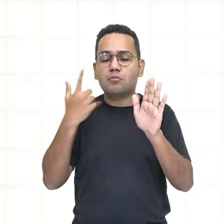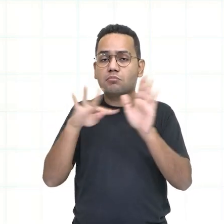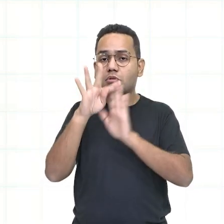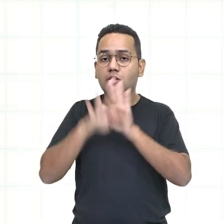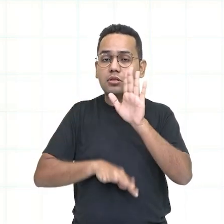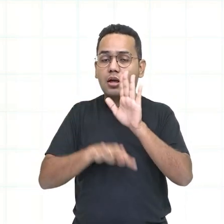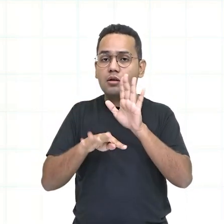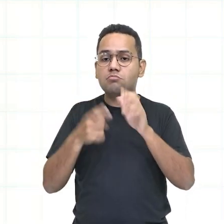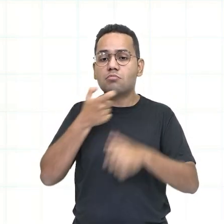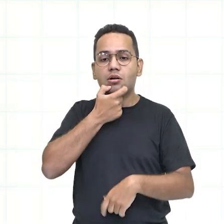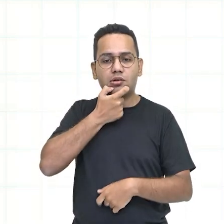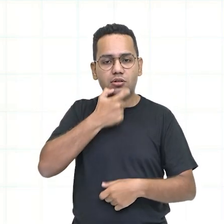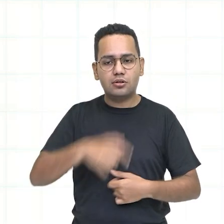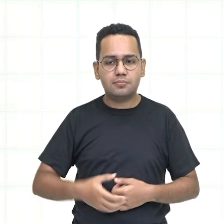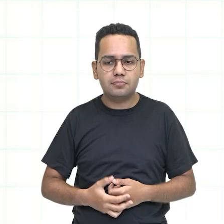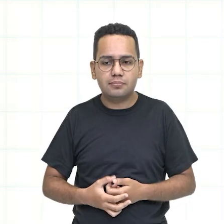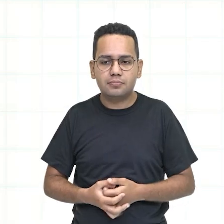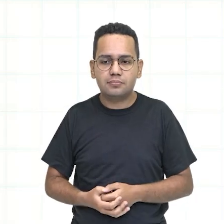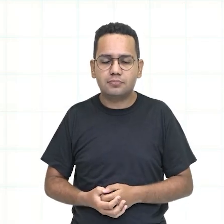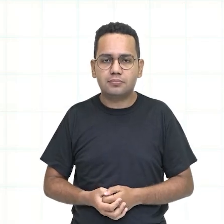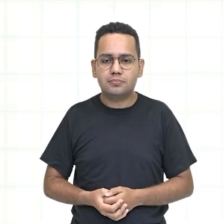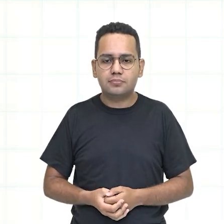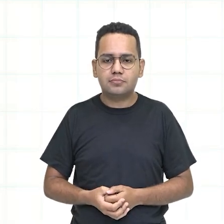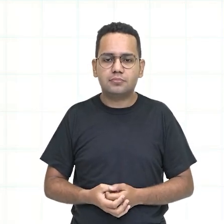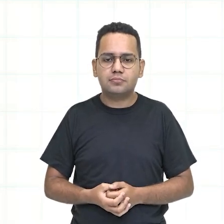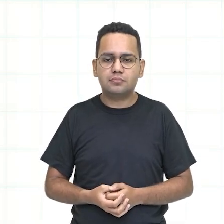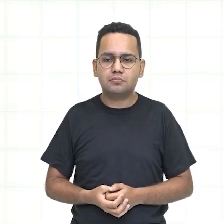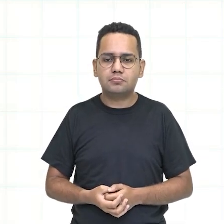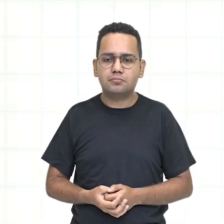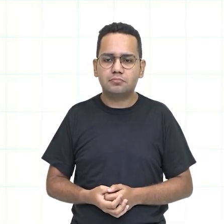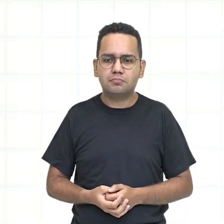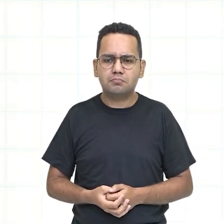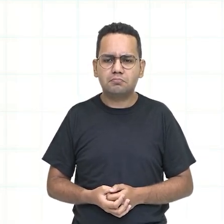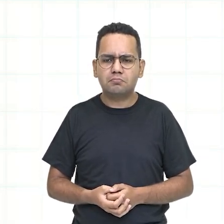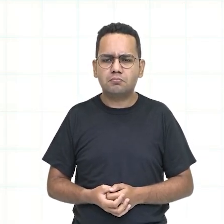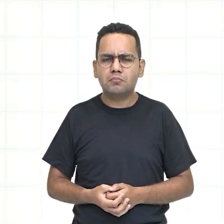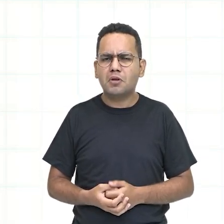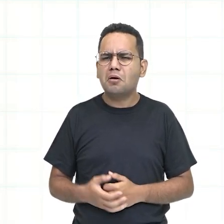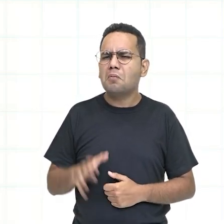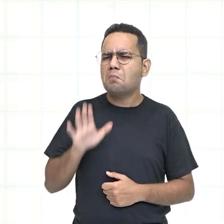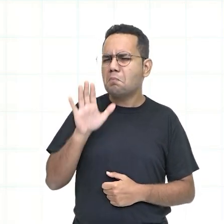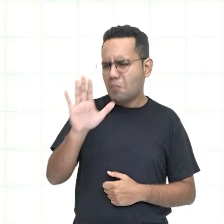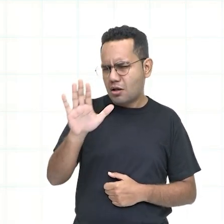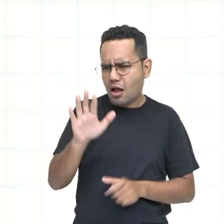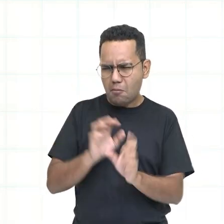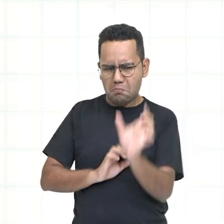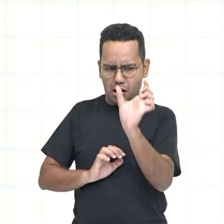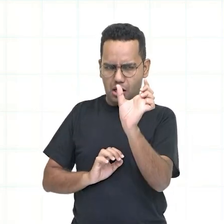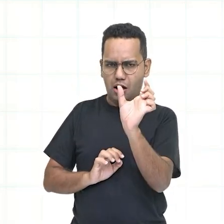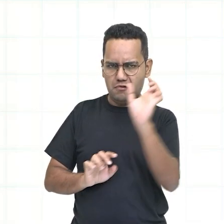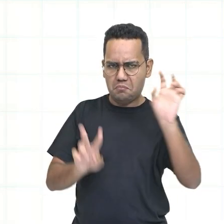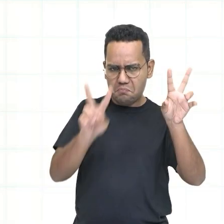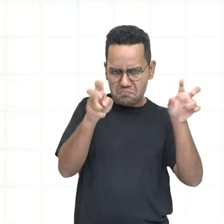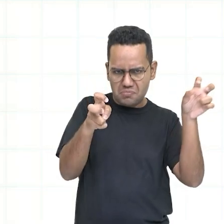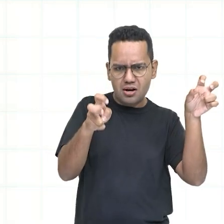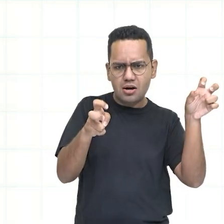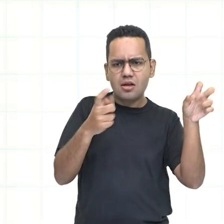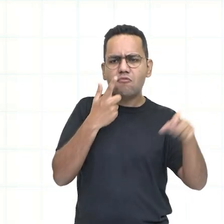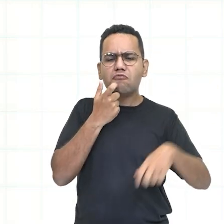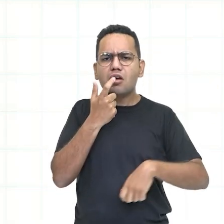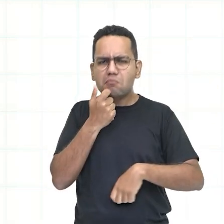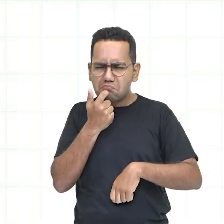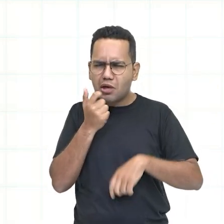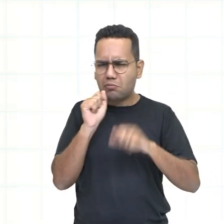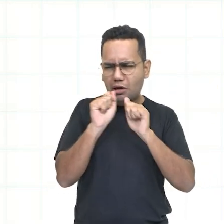information and information that's simply untrue. O termo sublinhado